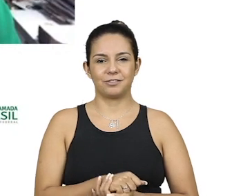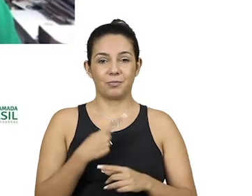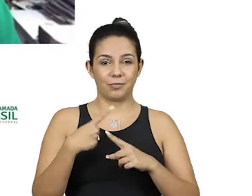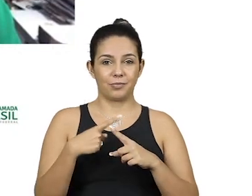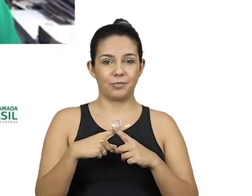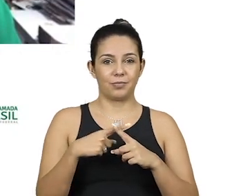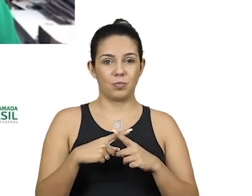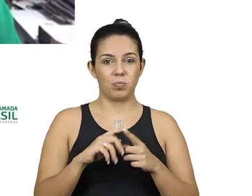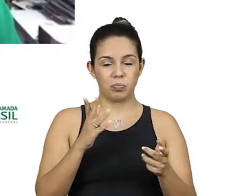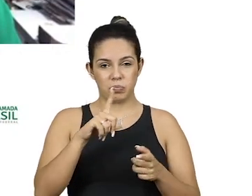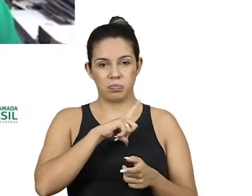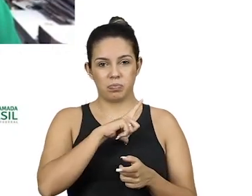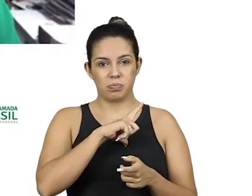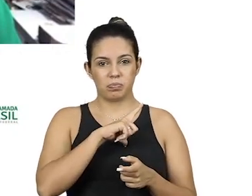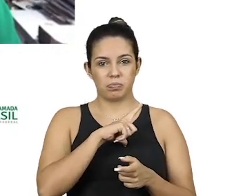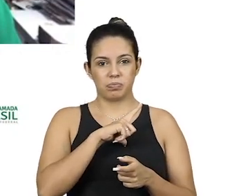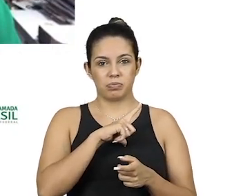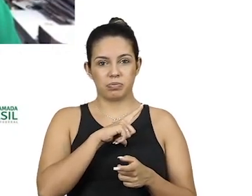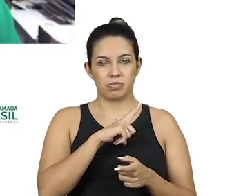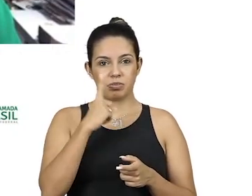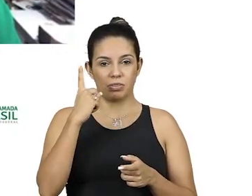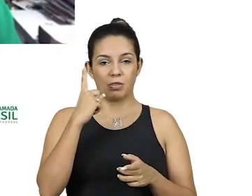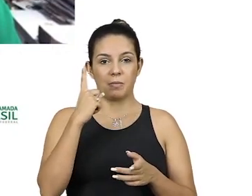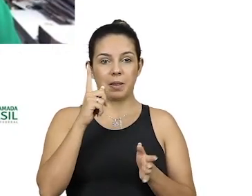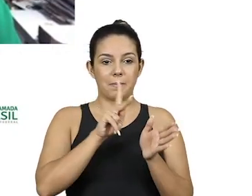porque já tinha um parâmetro